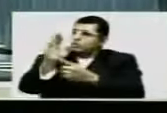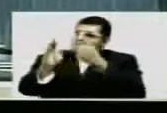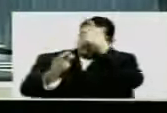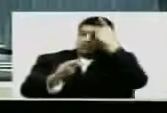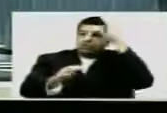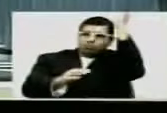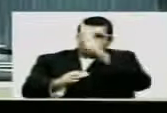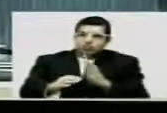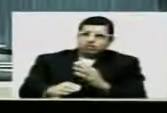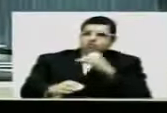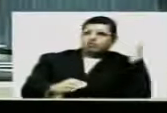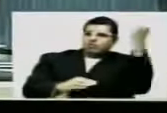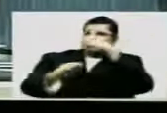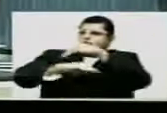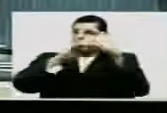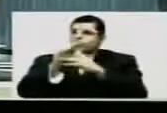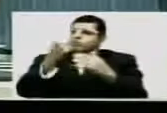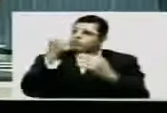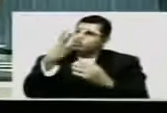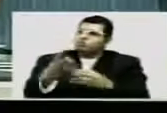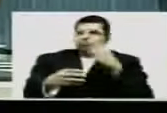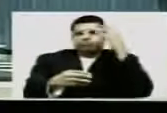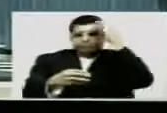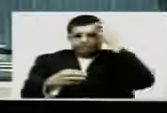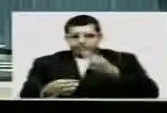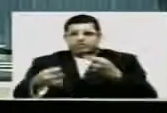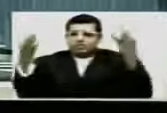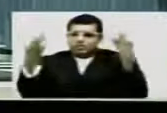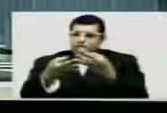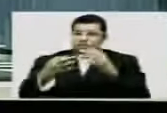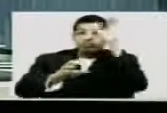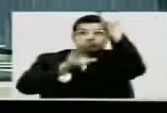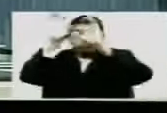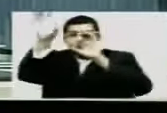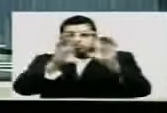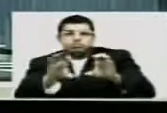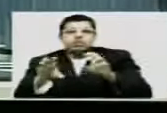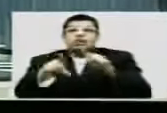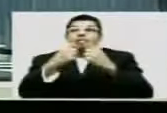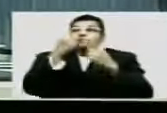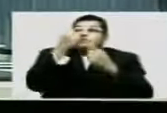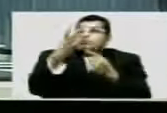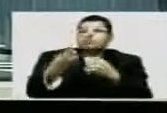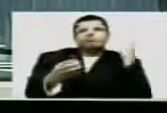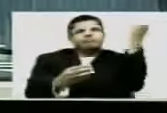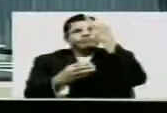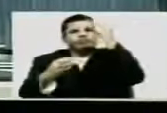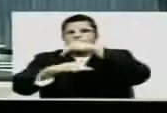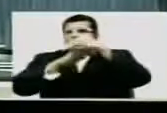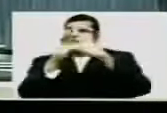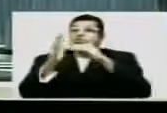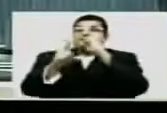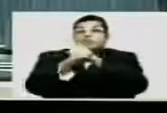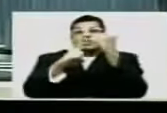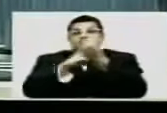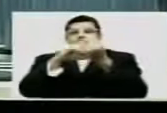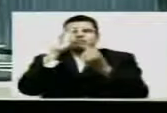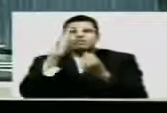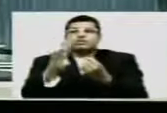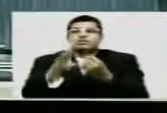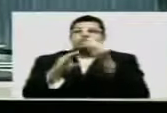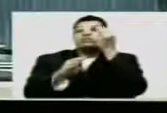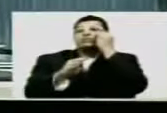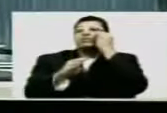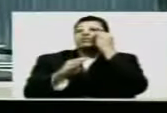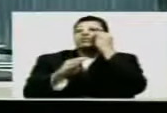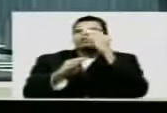ao povo brasileiro o quanto é estratégica essa região, o quanto é importante, não só do